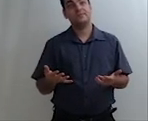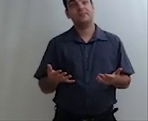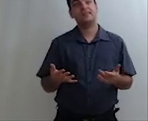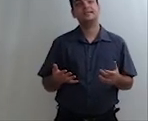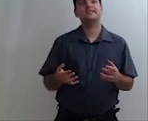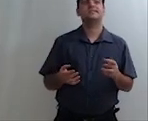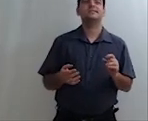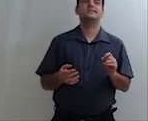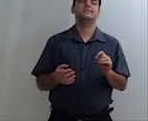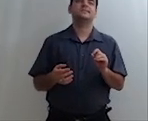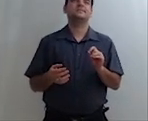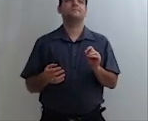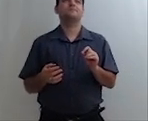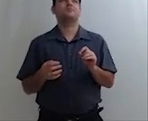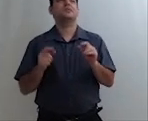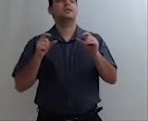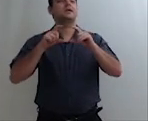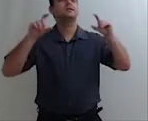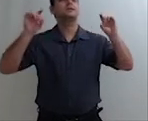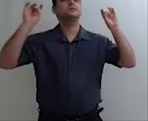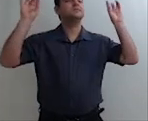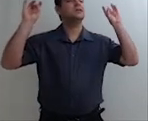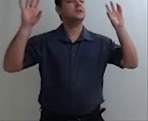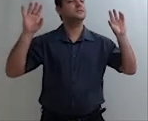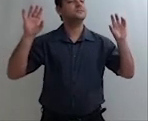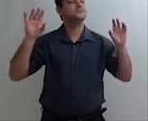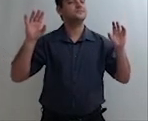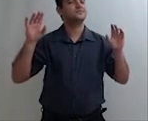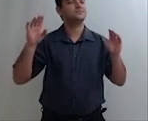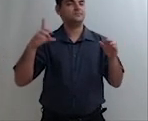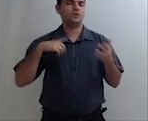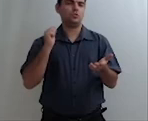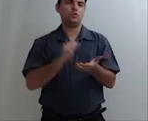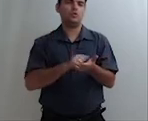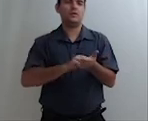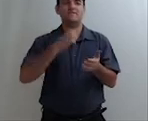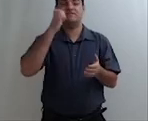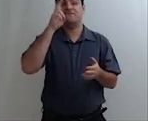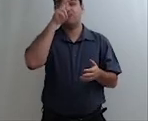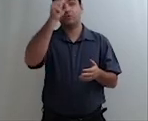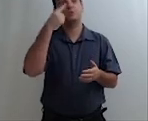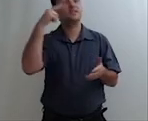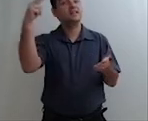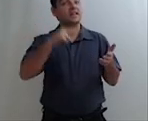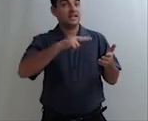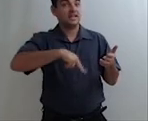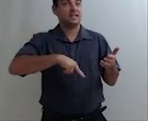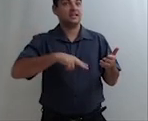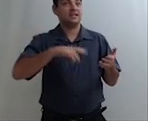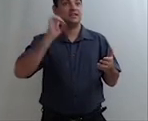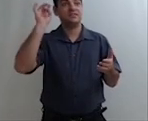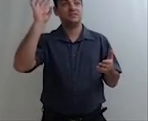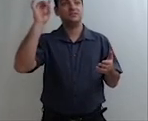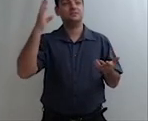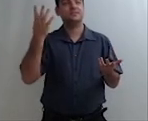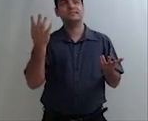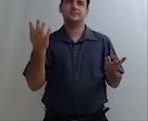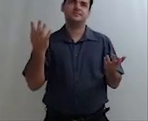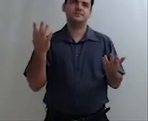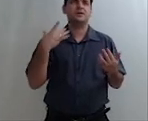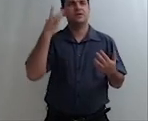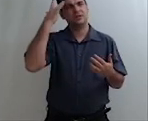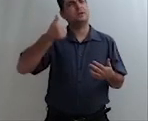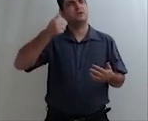grifando a as partes mais eh mas eh relevantes